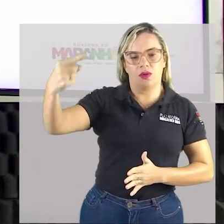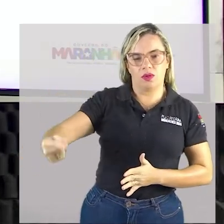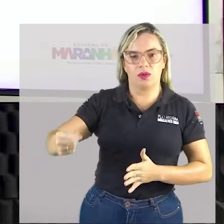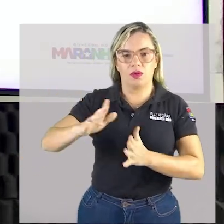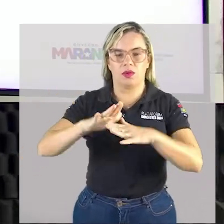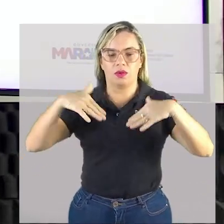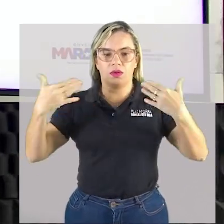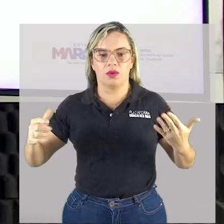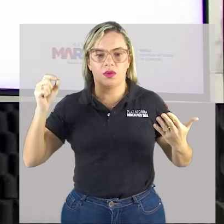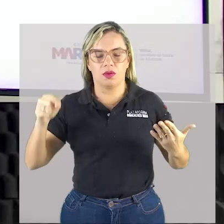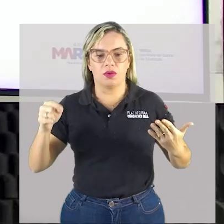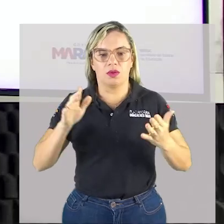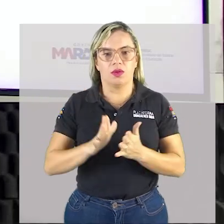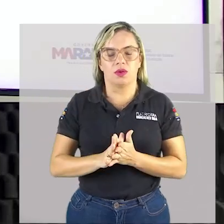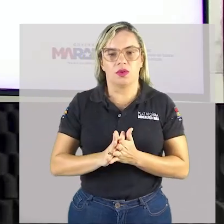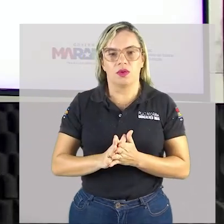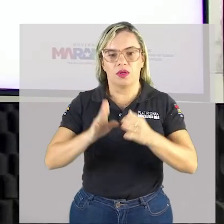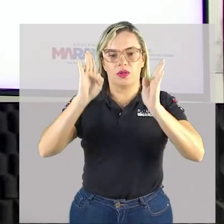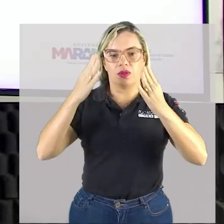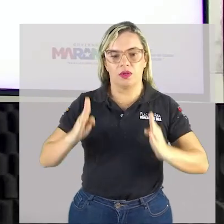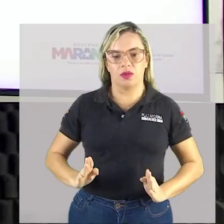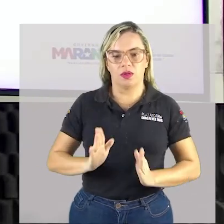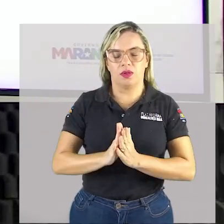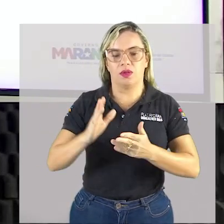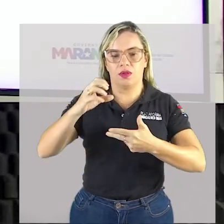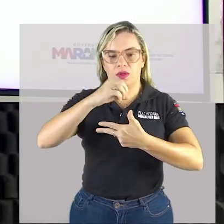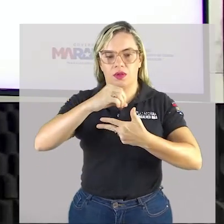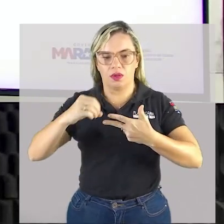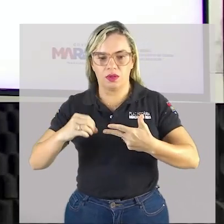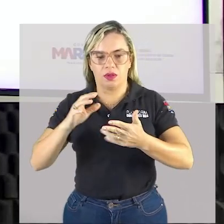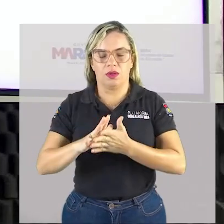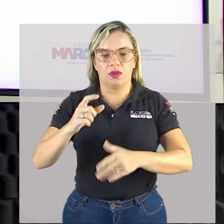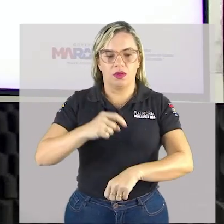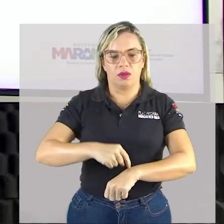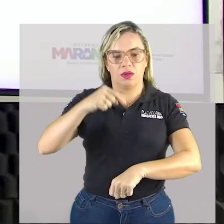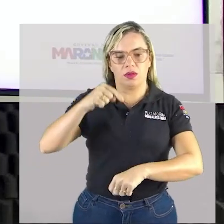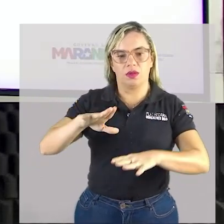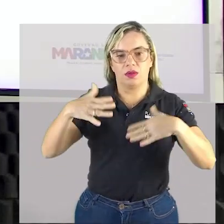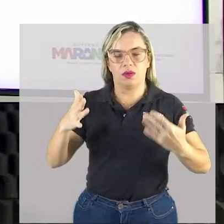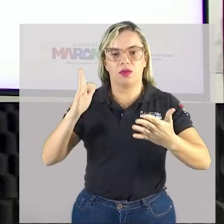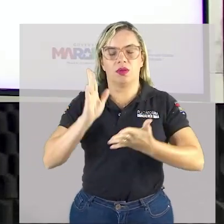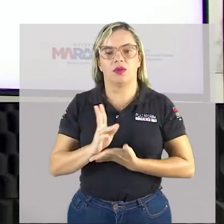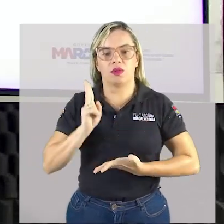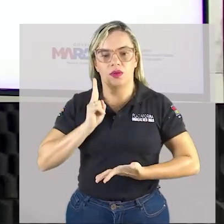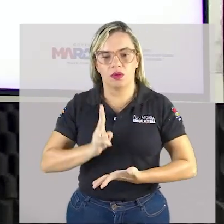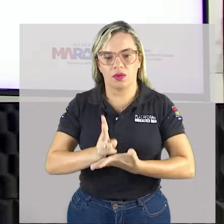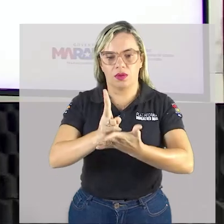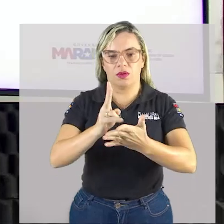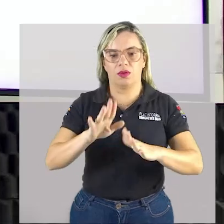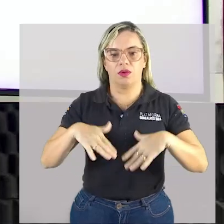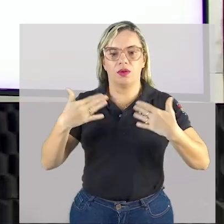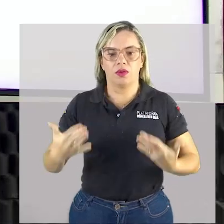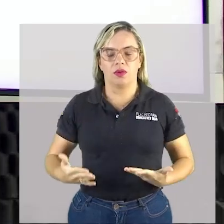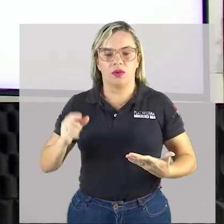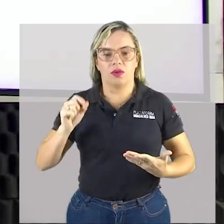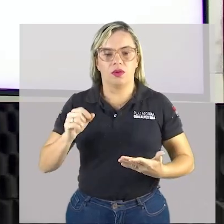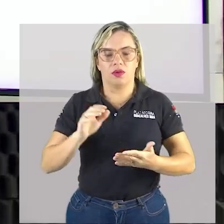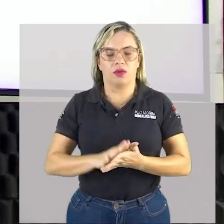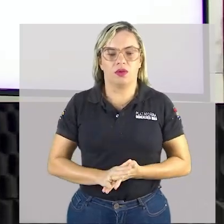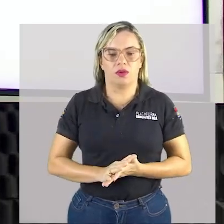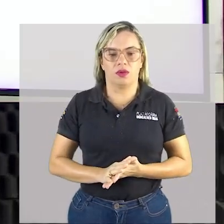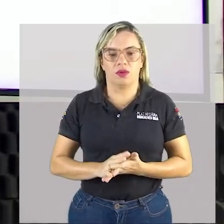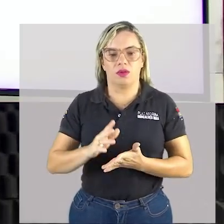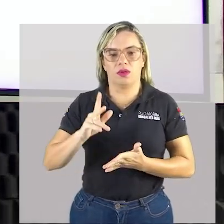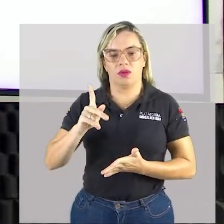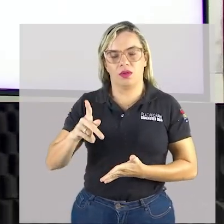a gente vai entrar com as questões do Enem, mas nesse momento, né, a gente está seguindo aqui com